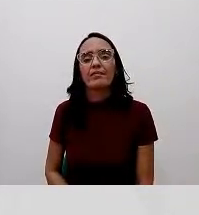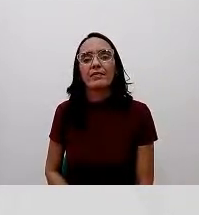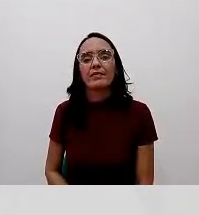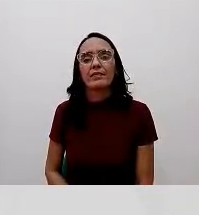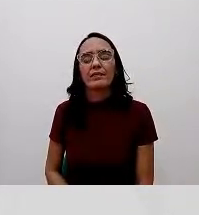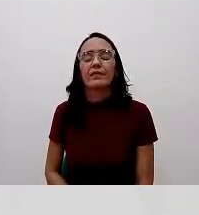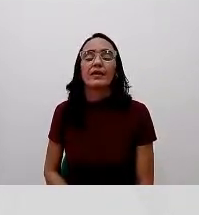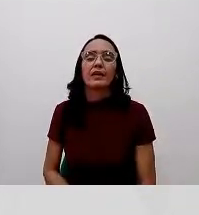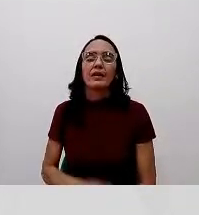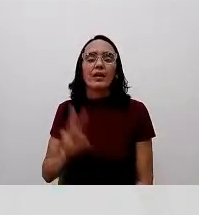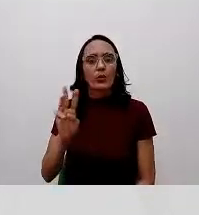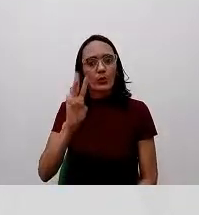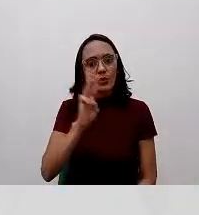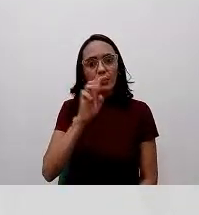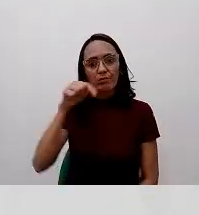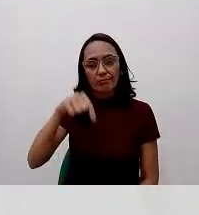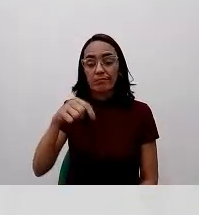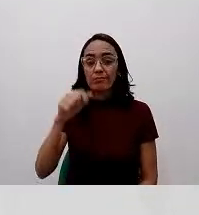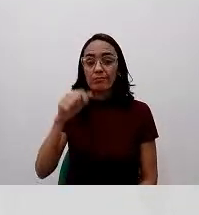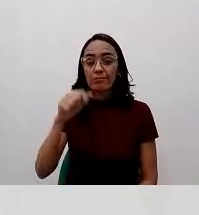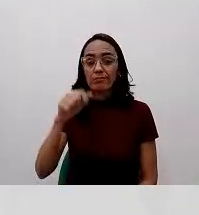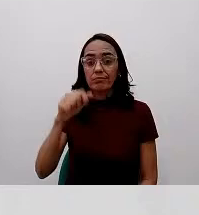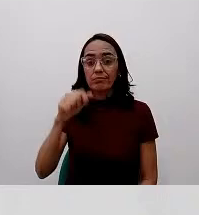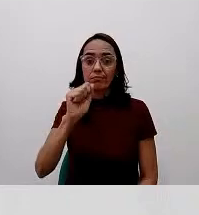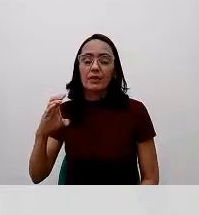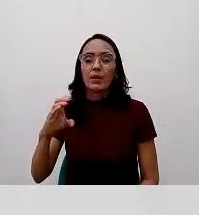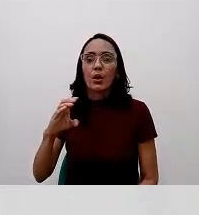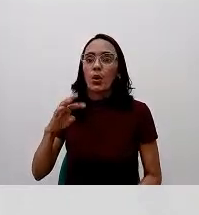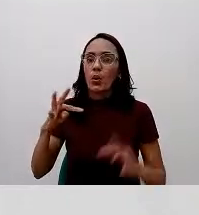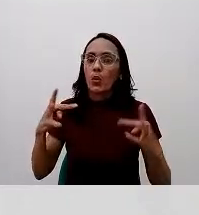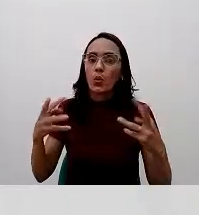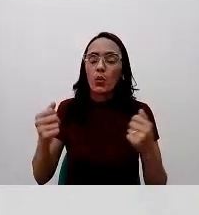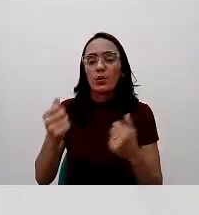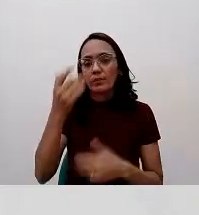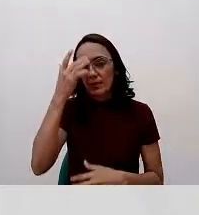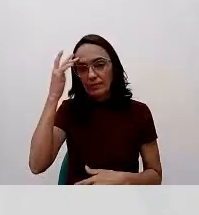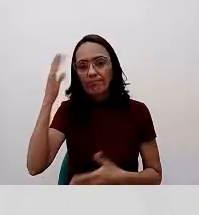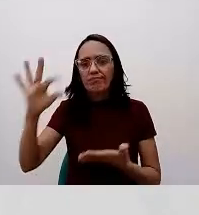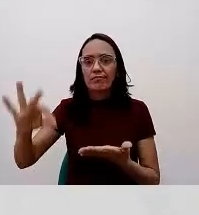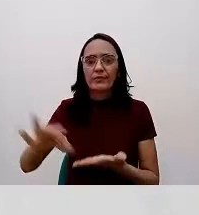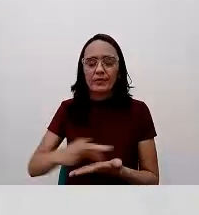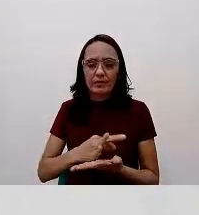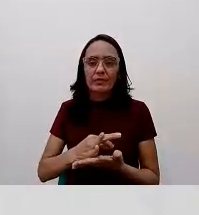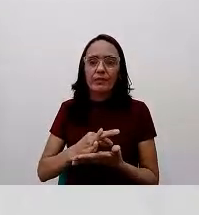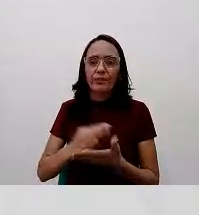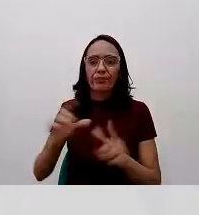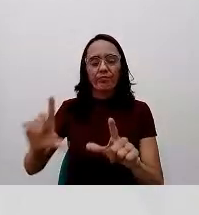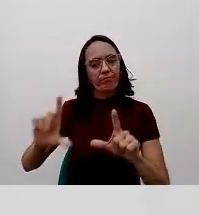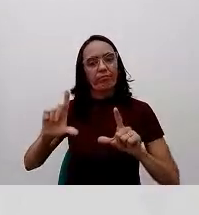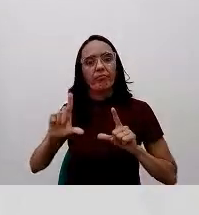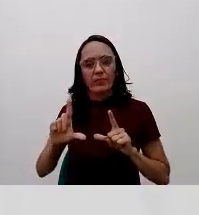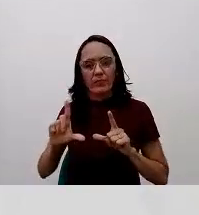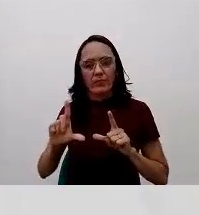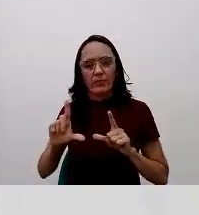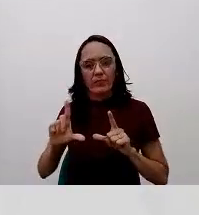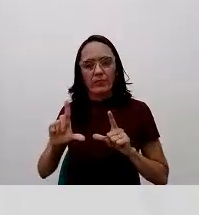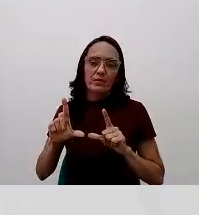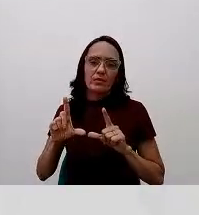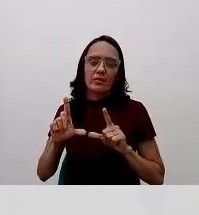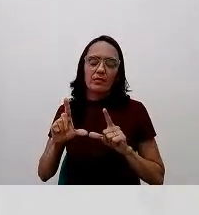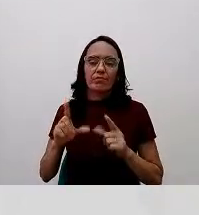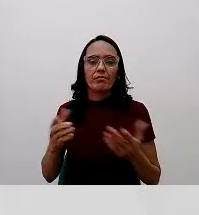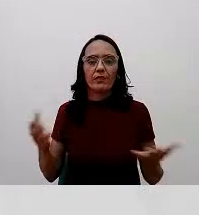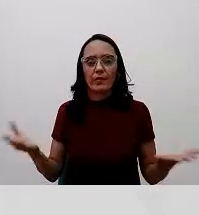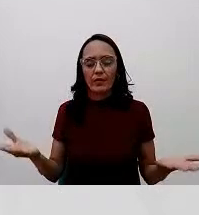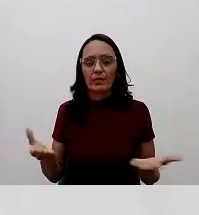www.event3.com.br/smcta-cailândia-2020. E aí todos que se inscreveram receberão o certificado. Os certificados, eles poderão ser feito o download deles lá no site do